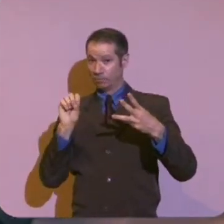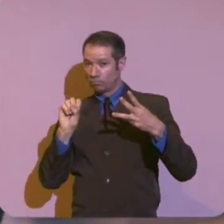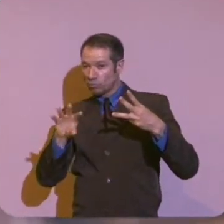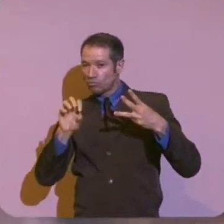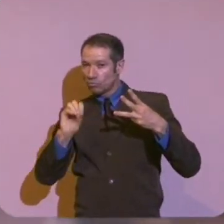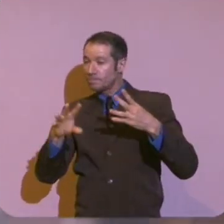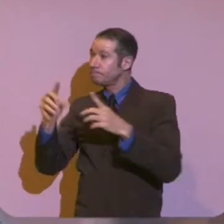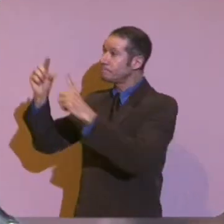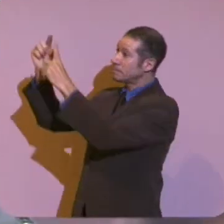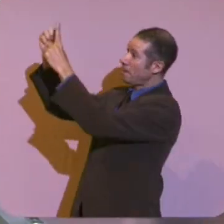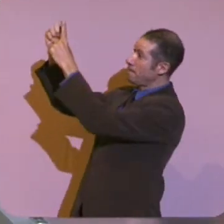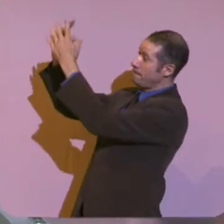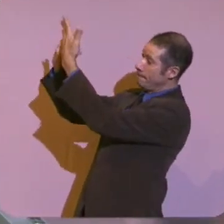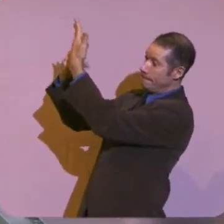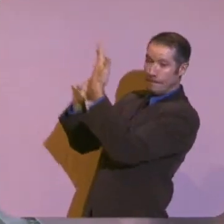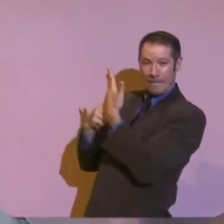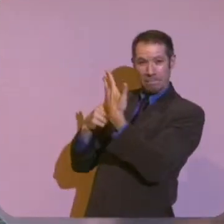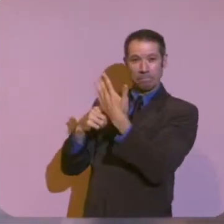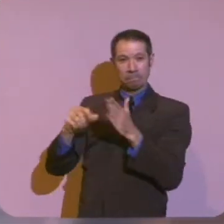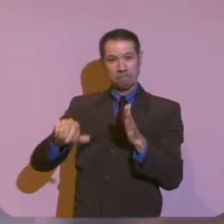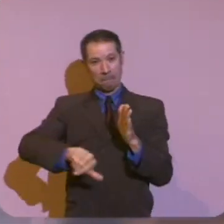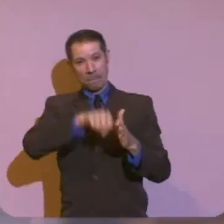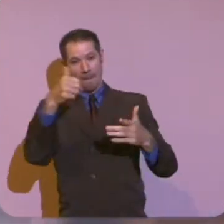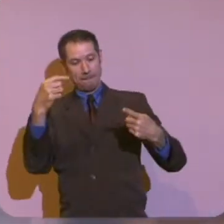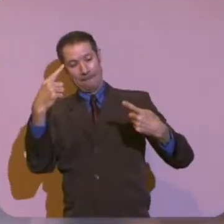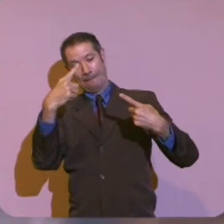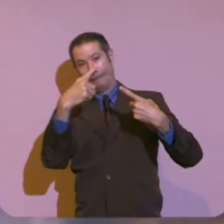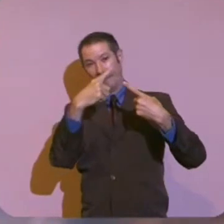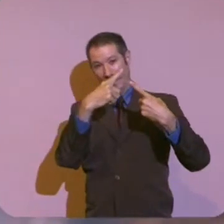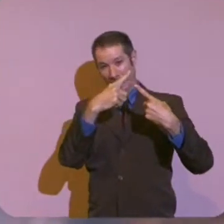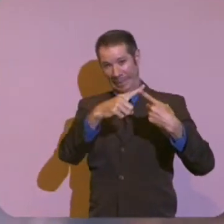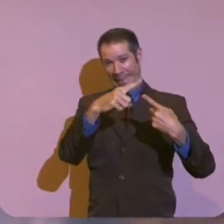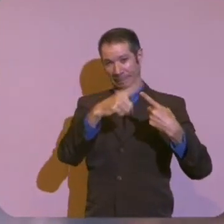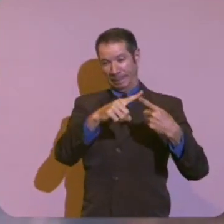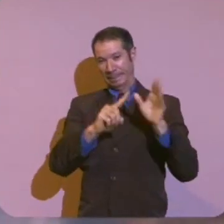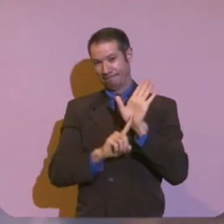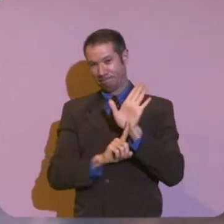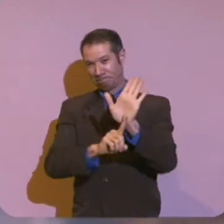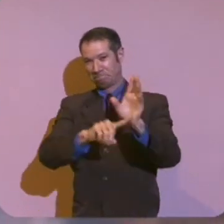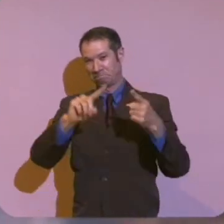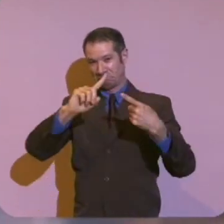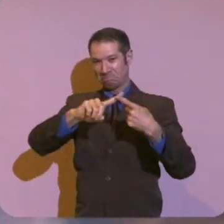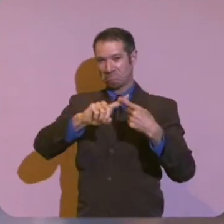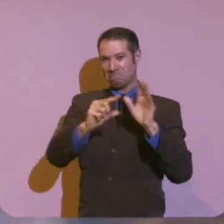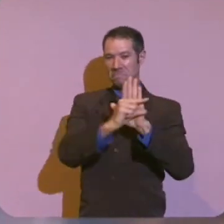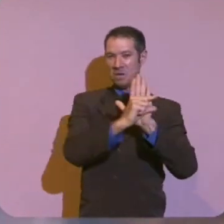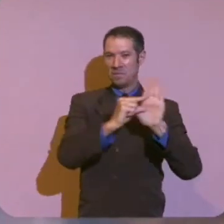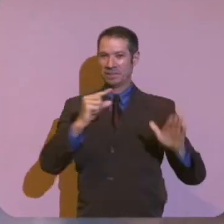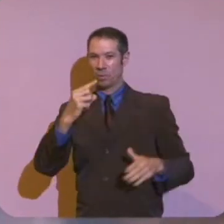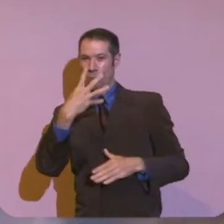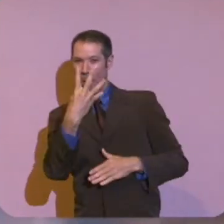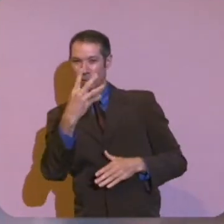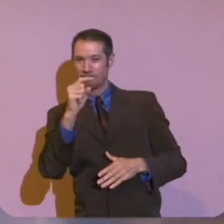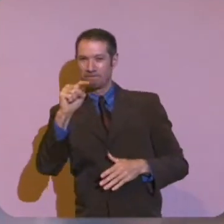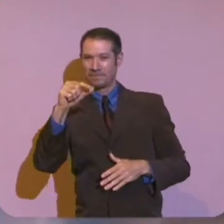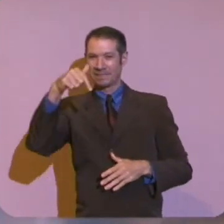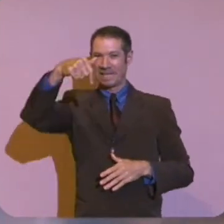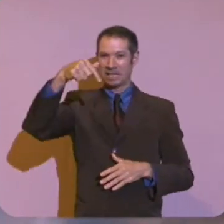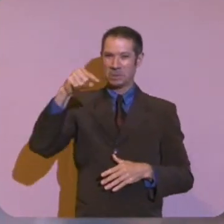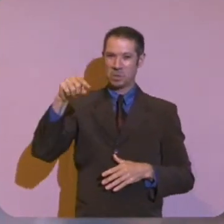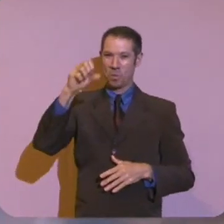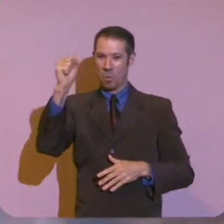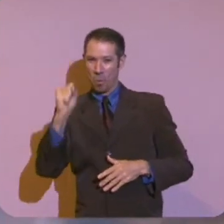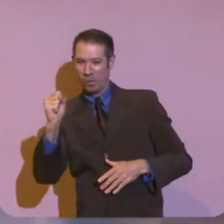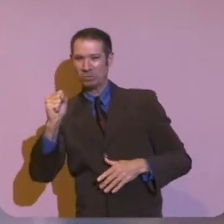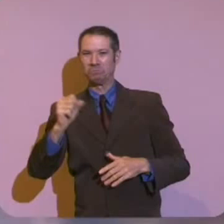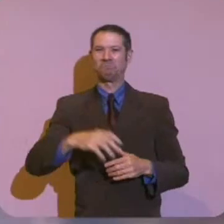vai nos apresentar. E a primeira lição que eu queria destacar vai aparecer nos versículos 4, 7 e 8, onde